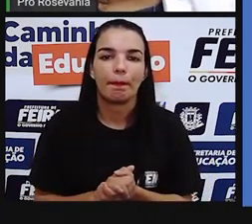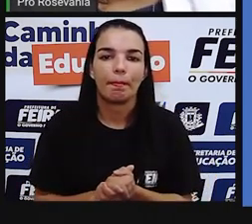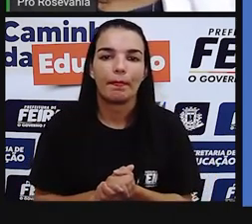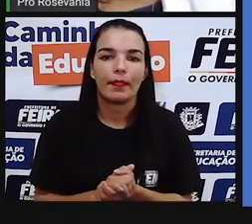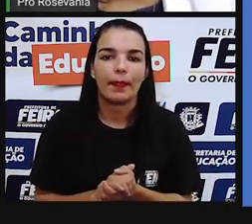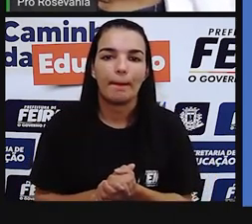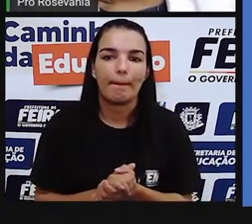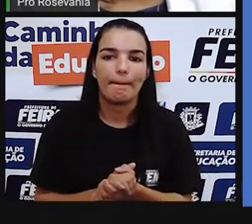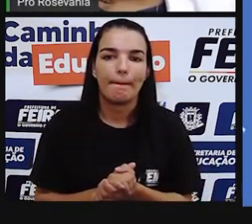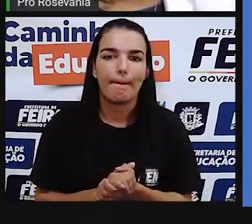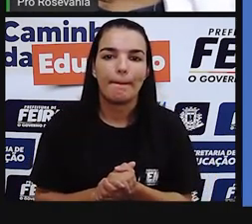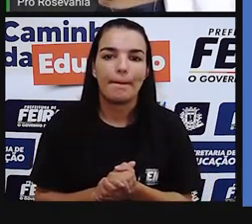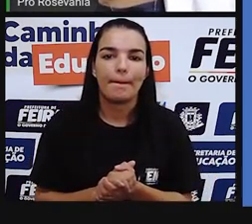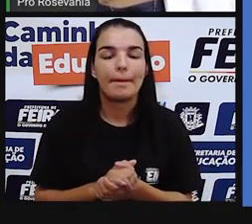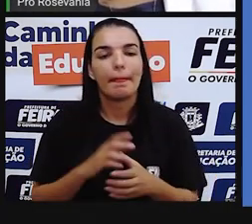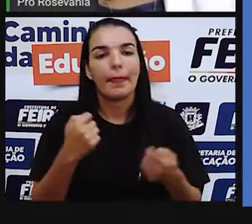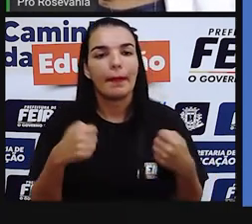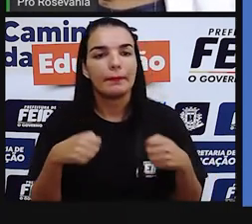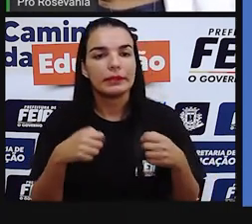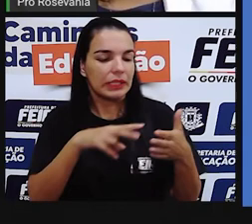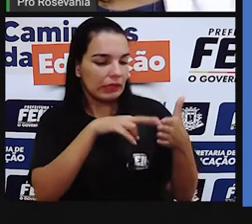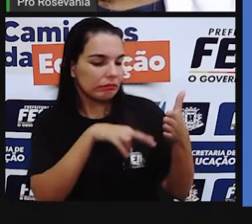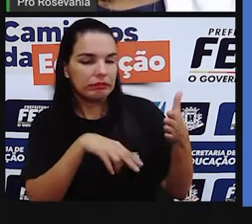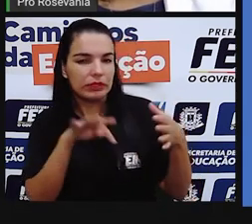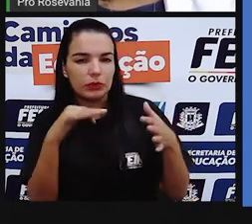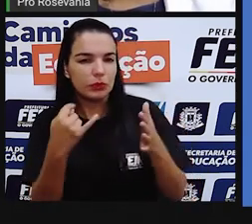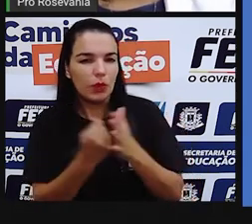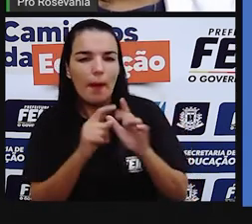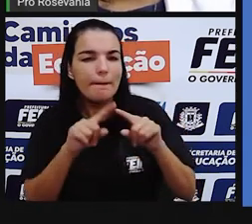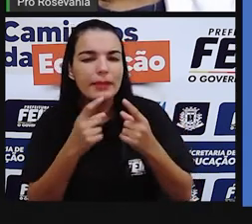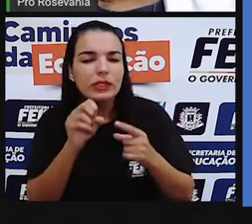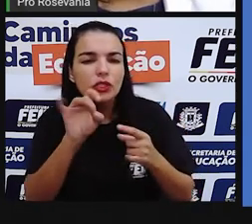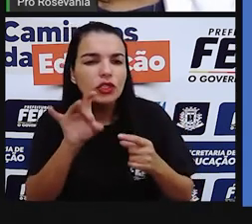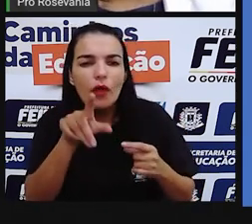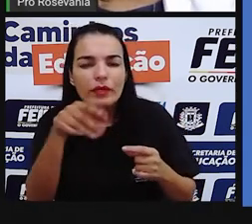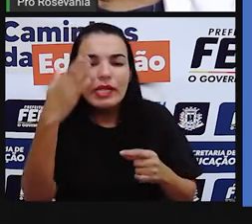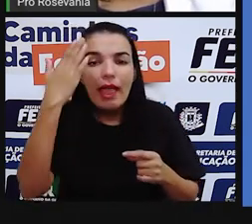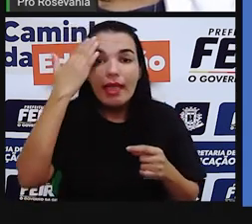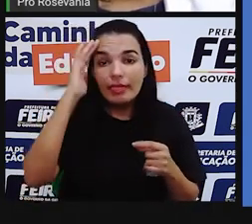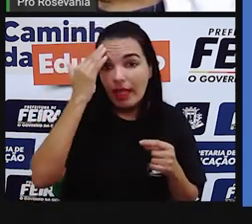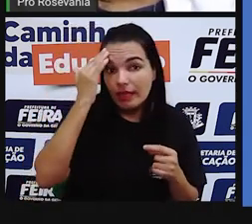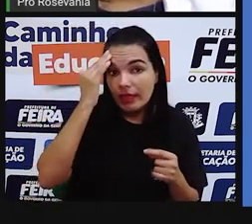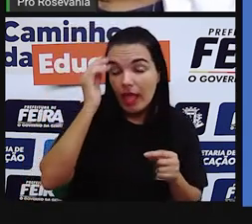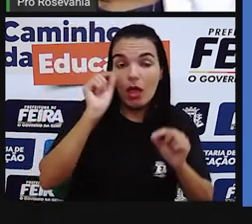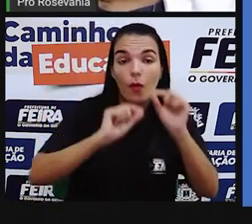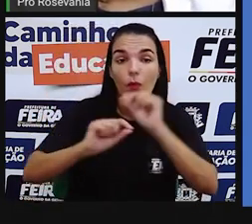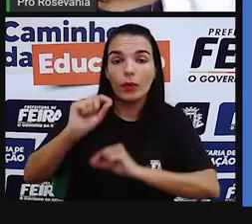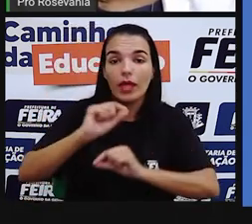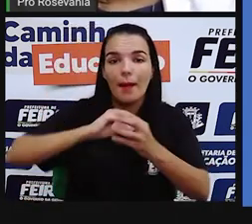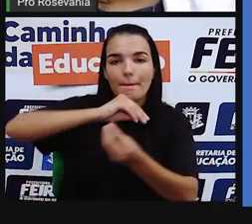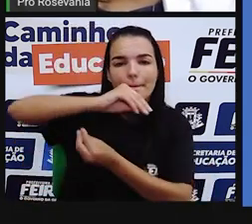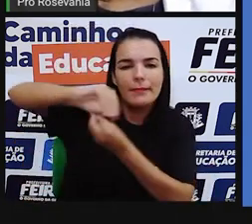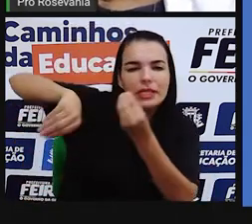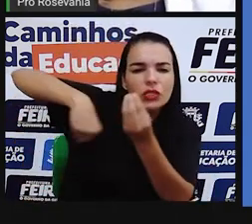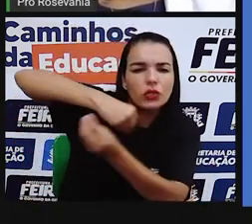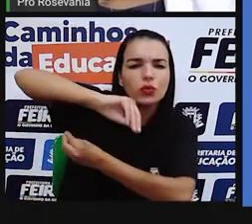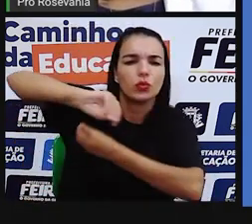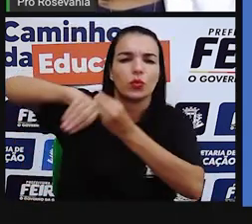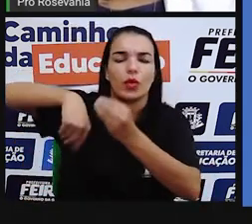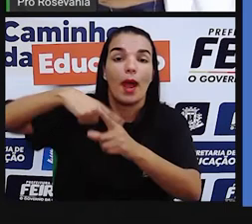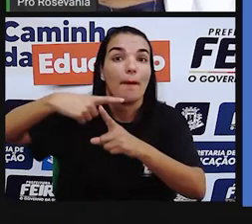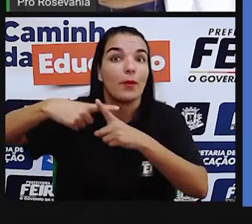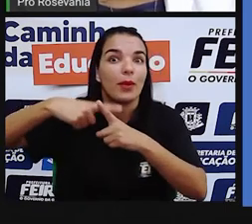valeu tudo, mas de qualquer forma, só para a gente entender que essa migração que está vindo, foram tantos,